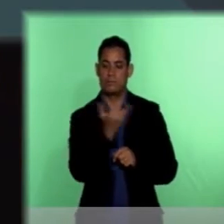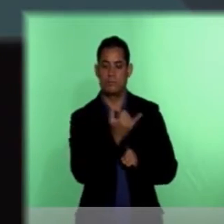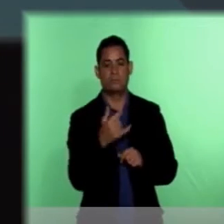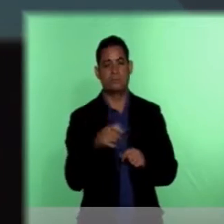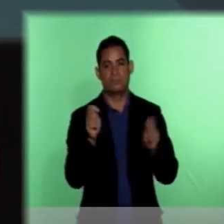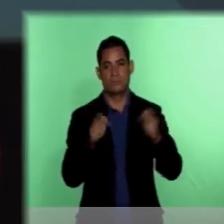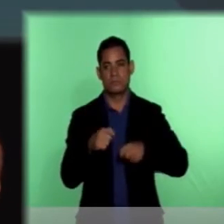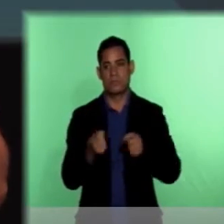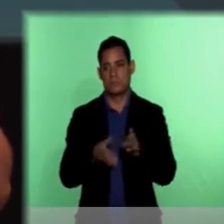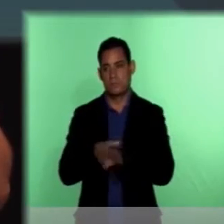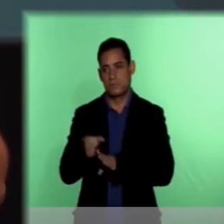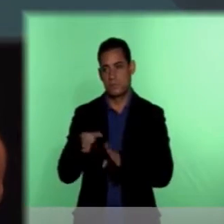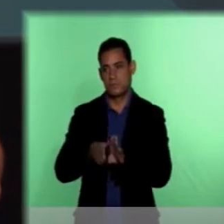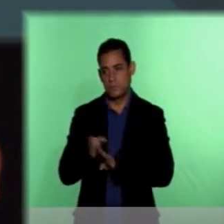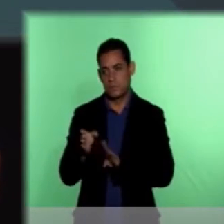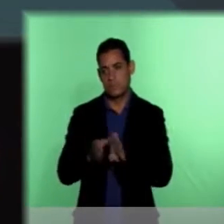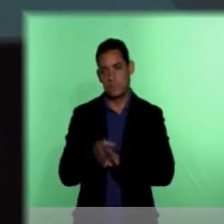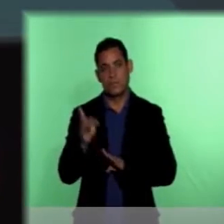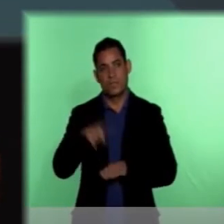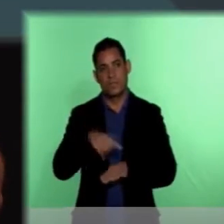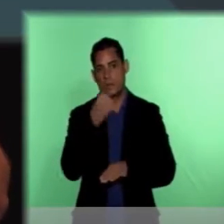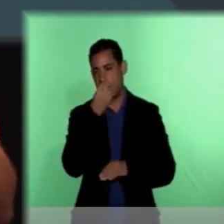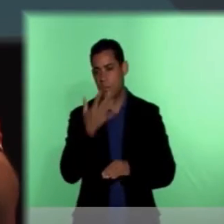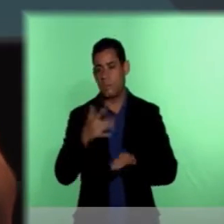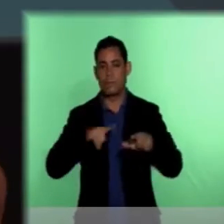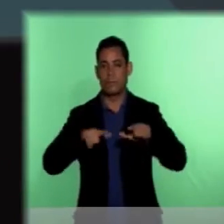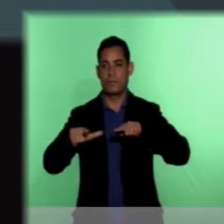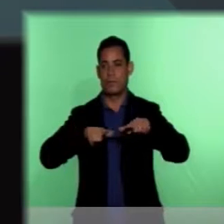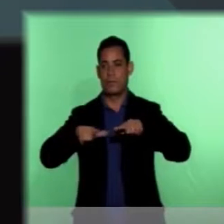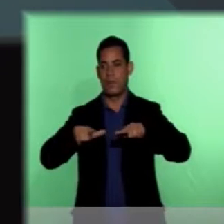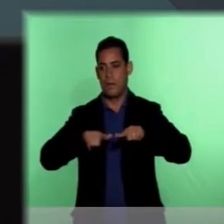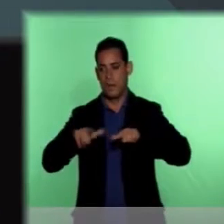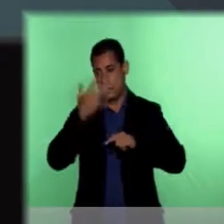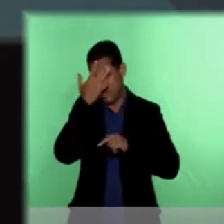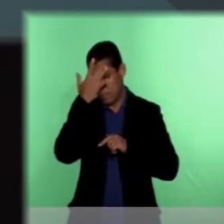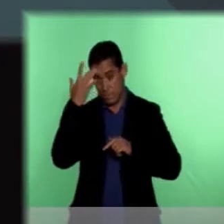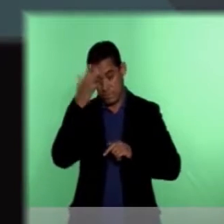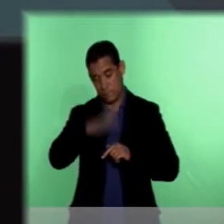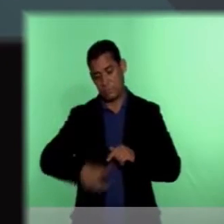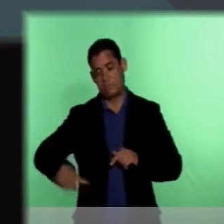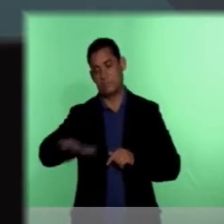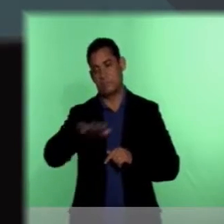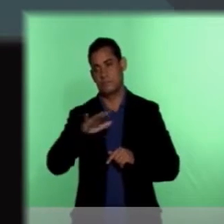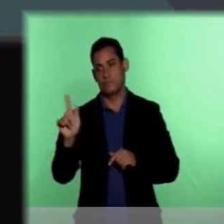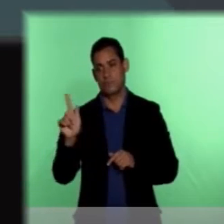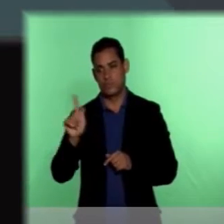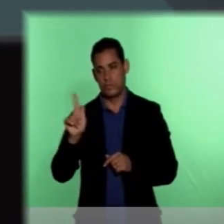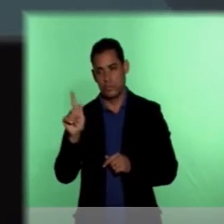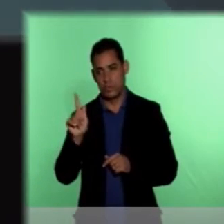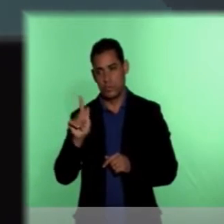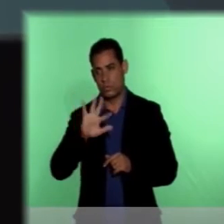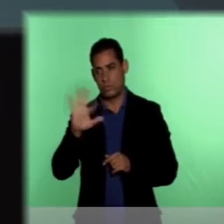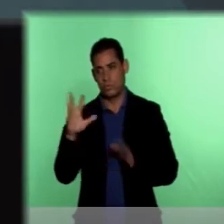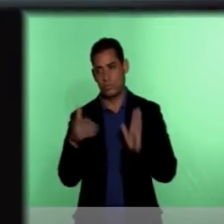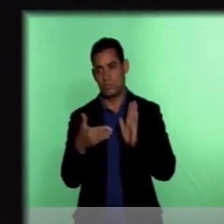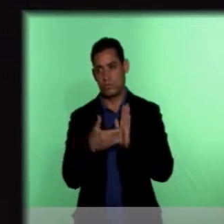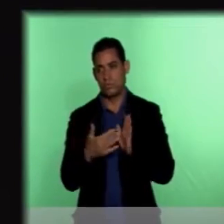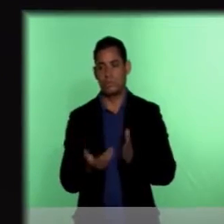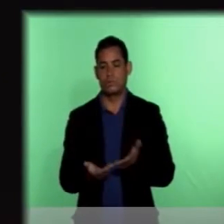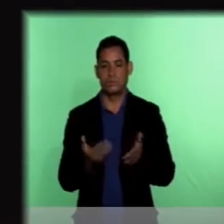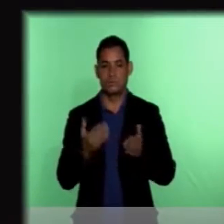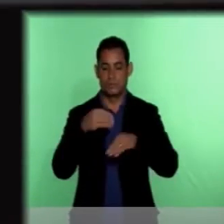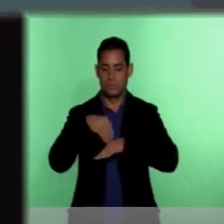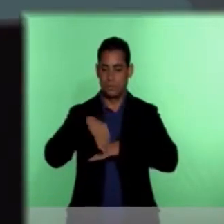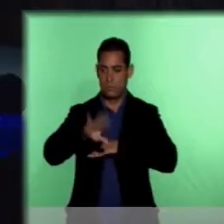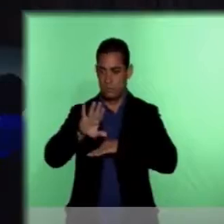eu recomendo, que é um bom mecanismo de trabalho, né, para os cidadãos, para os próprios diretores. Fica esse recado.